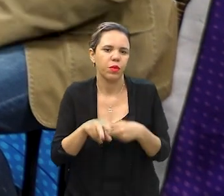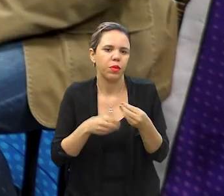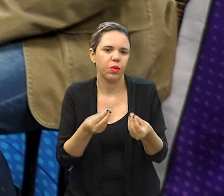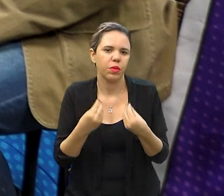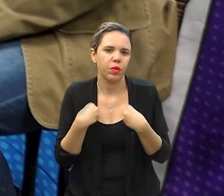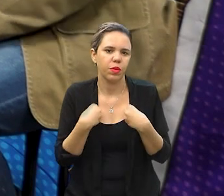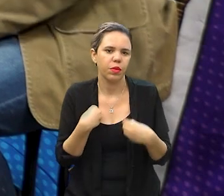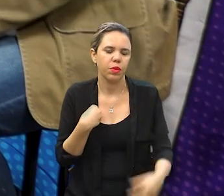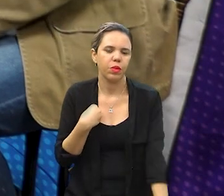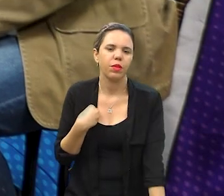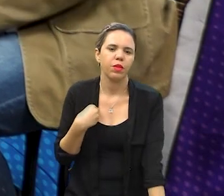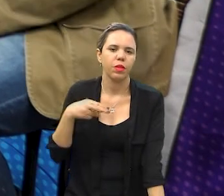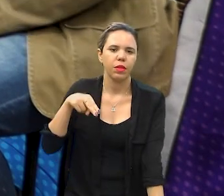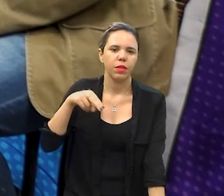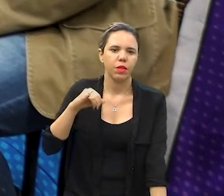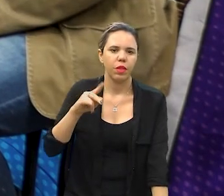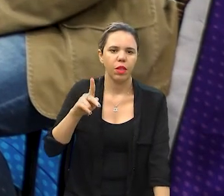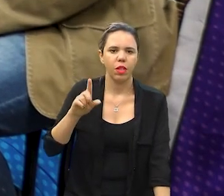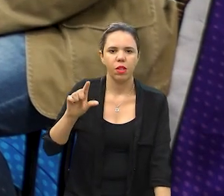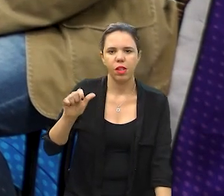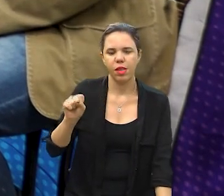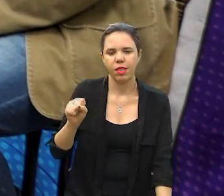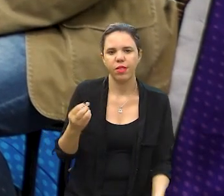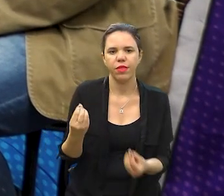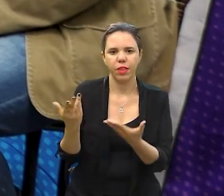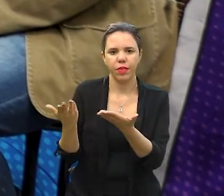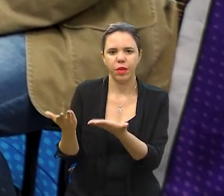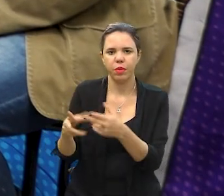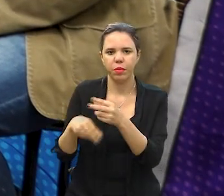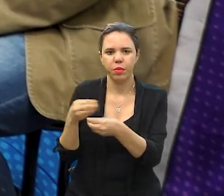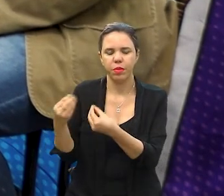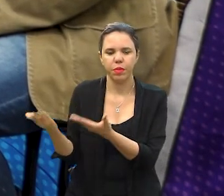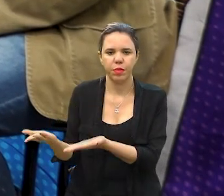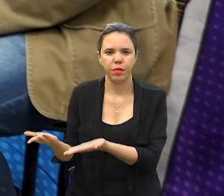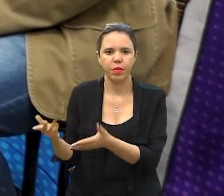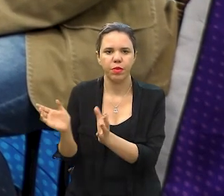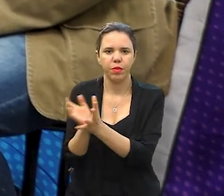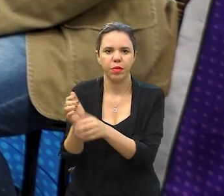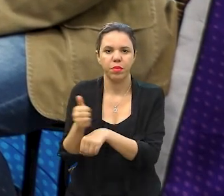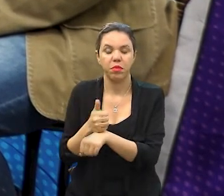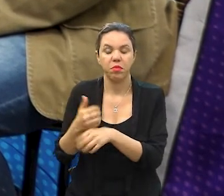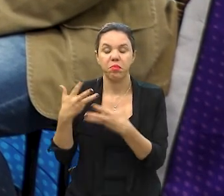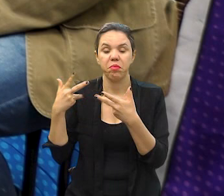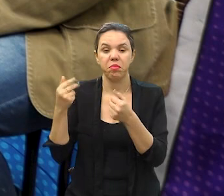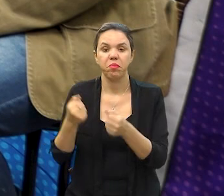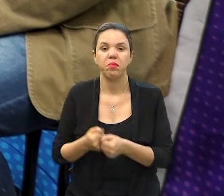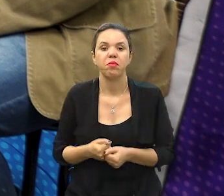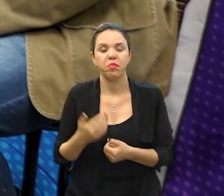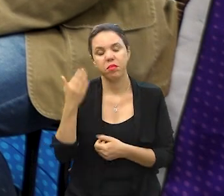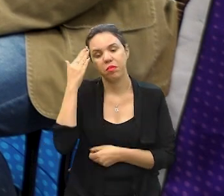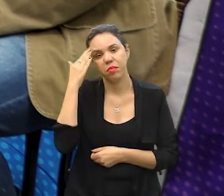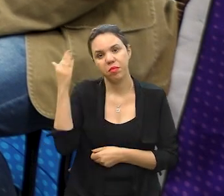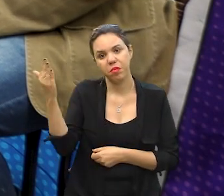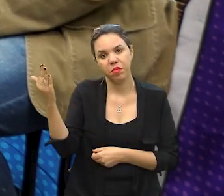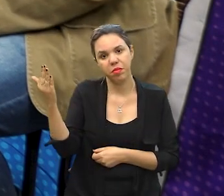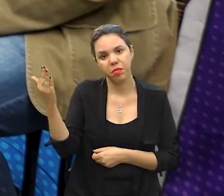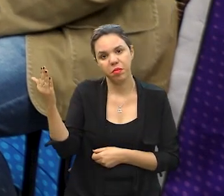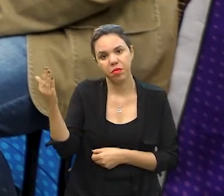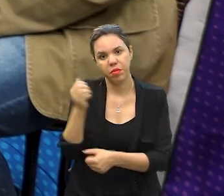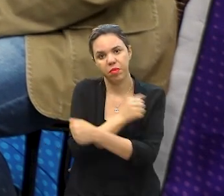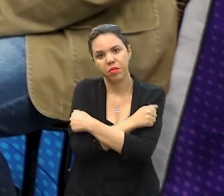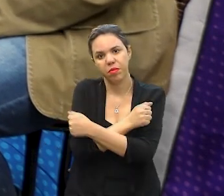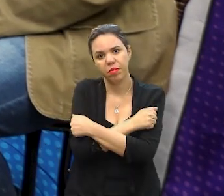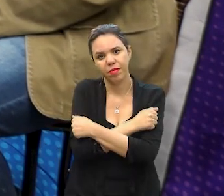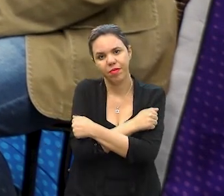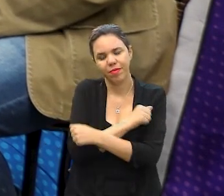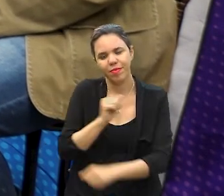presente, o Nicolas. Eu vou levar uma para você também aí, de presente, e para a sua equipe maravilhosa. E muito obrigado. Valeu, um abraço,